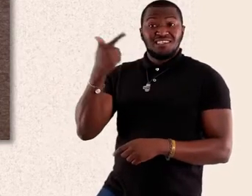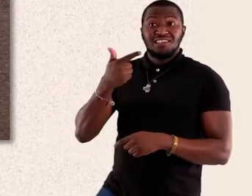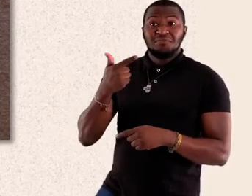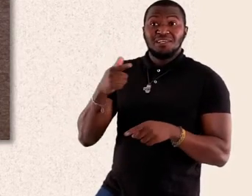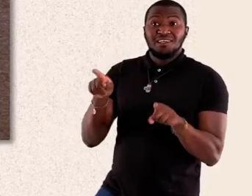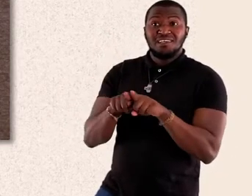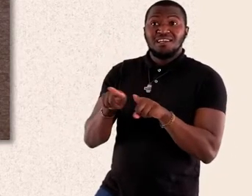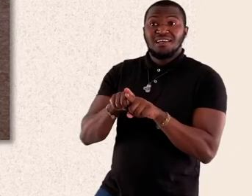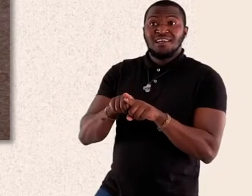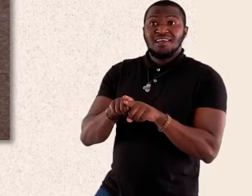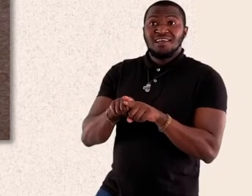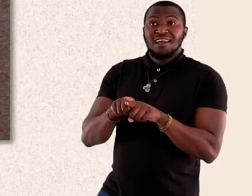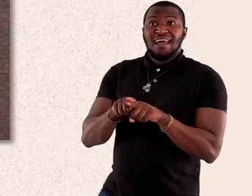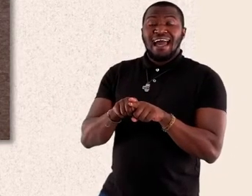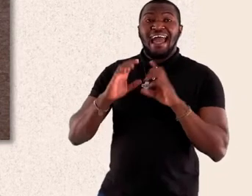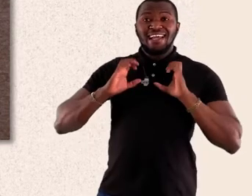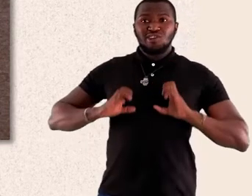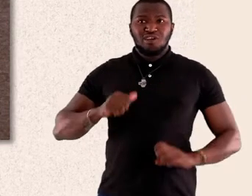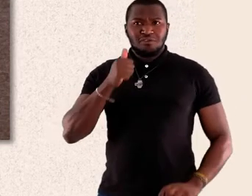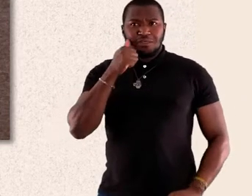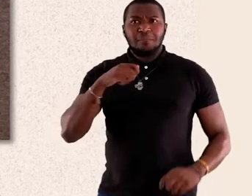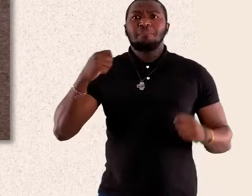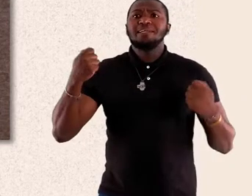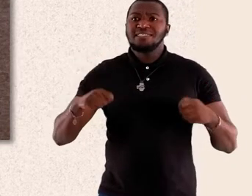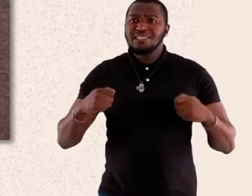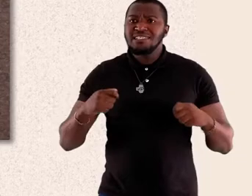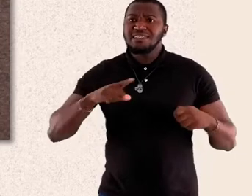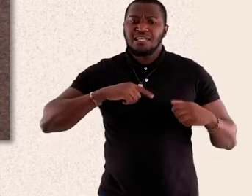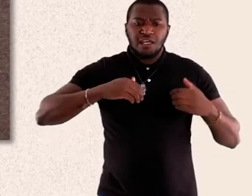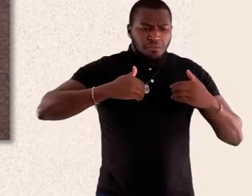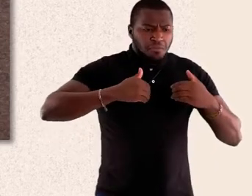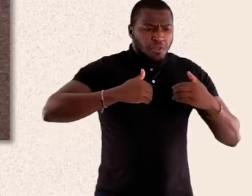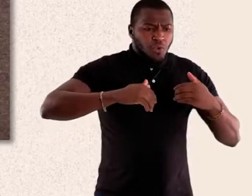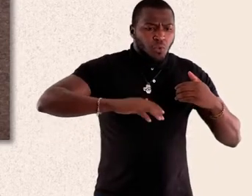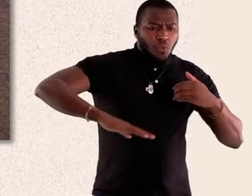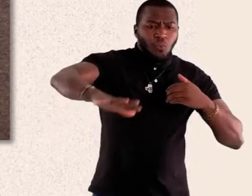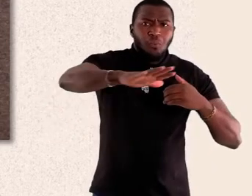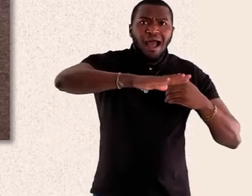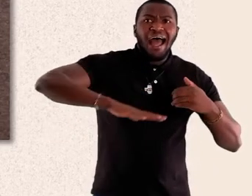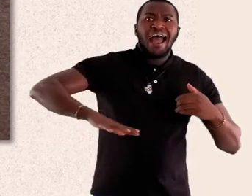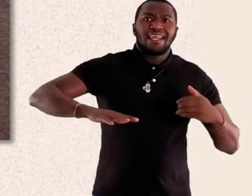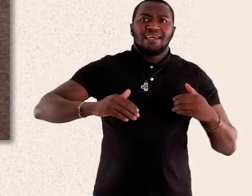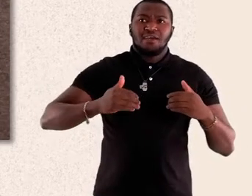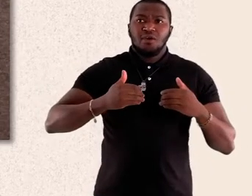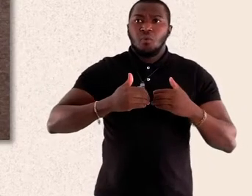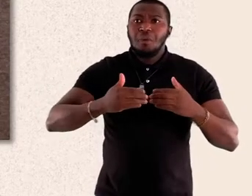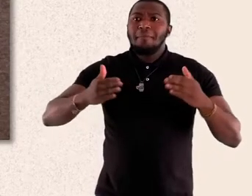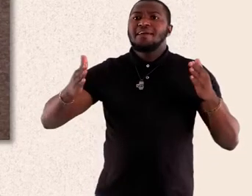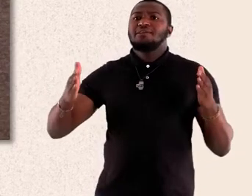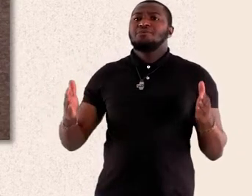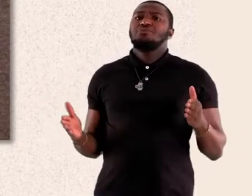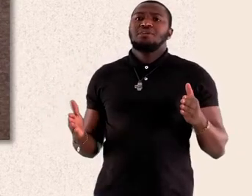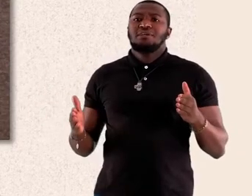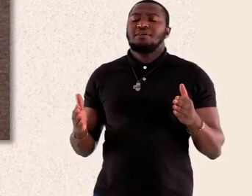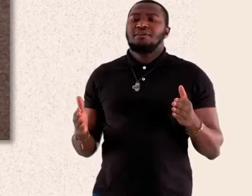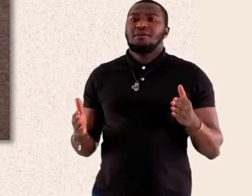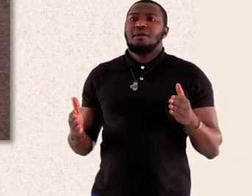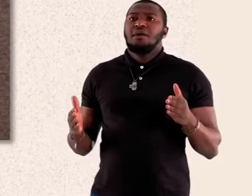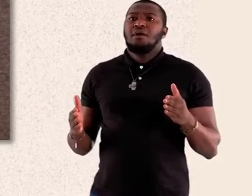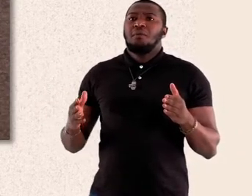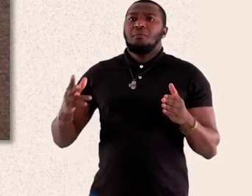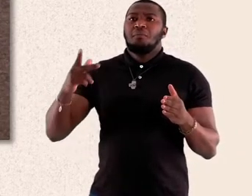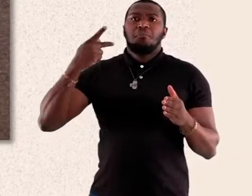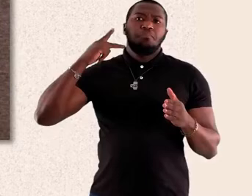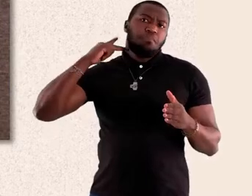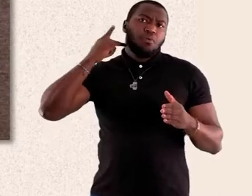ela tem que ser legitimada e tem que ter espaço não é assim para o motor uma ideia né anacrônico mas promotor tem que